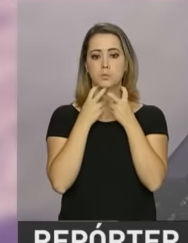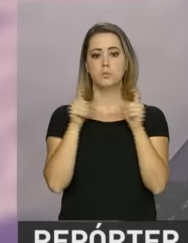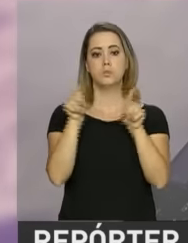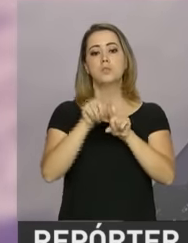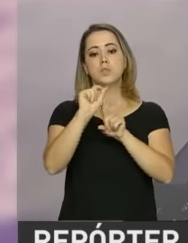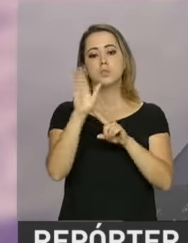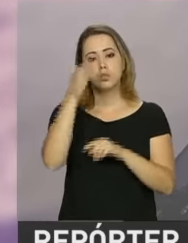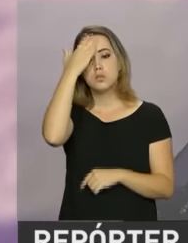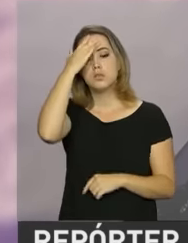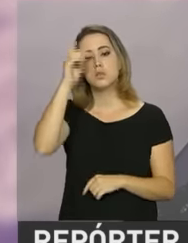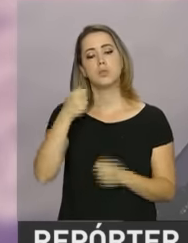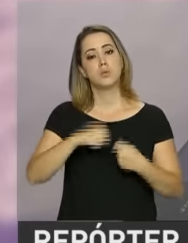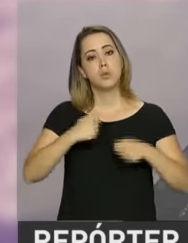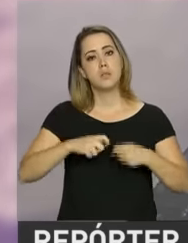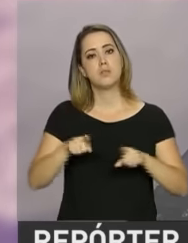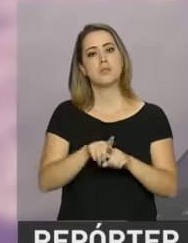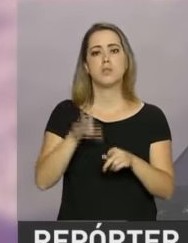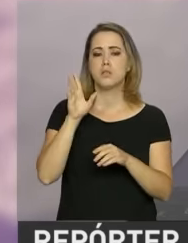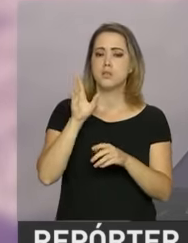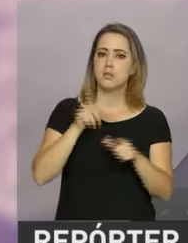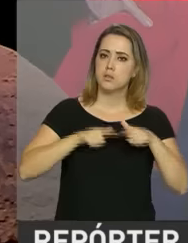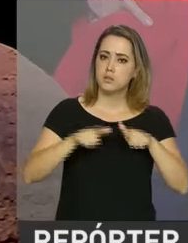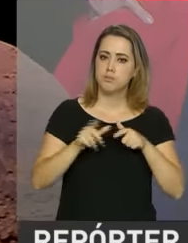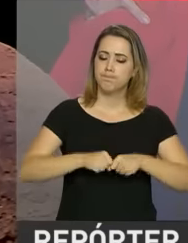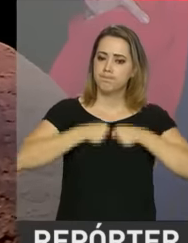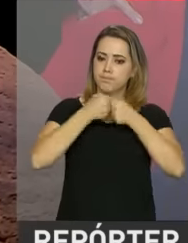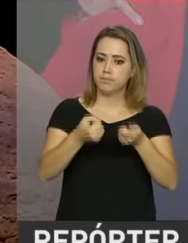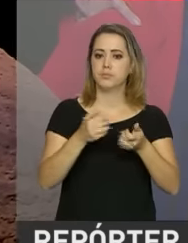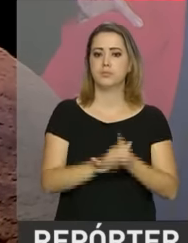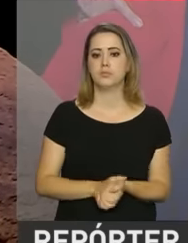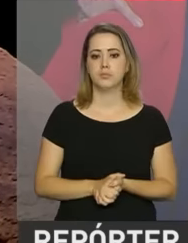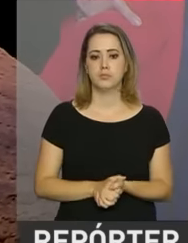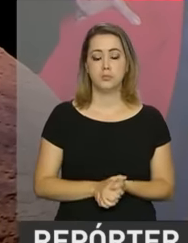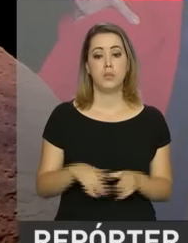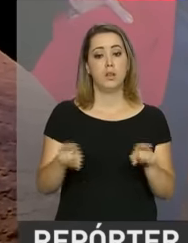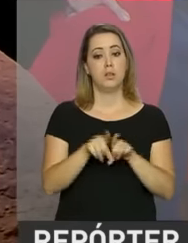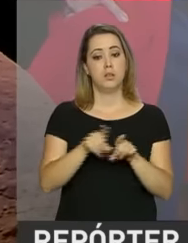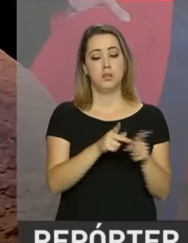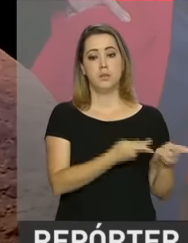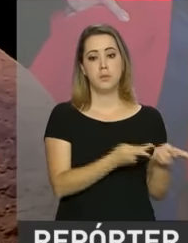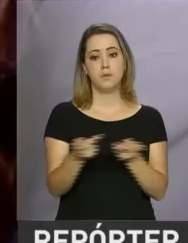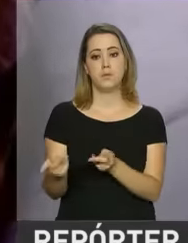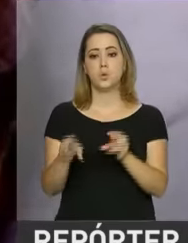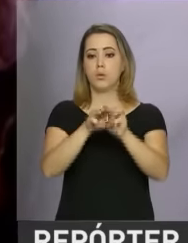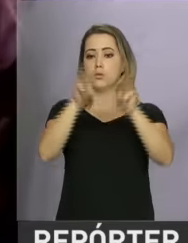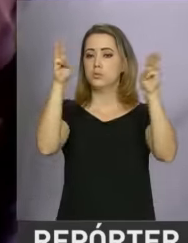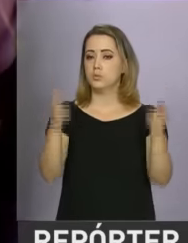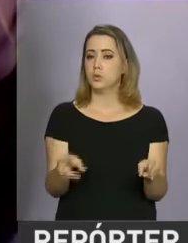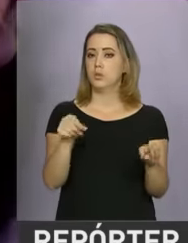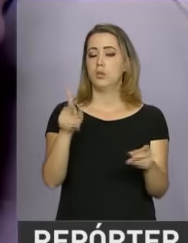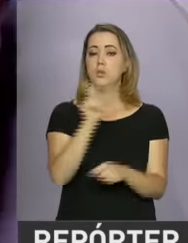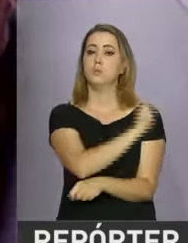sabendo das necessidades e atuando para enfrentá-las o ministro da cultura também visitou o museu do Homem Americano no município